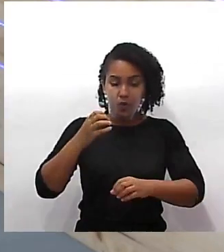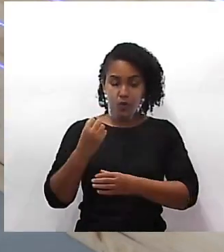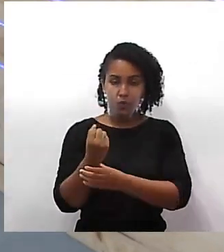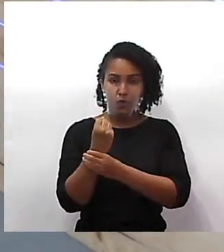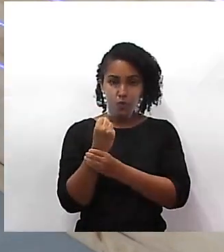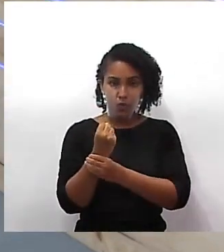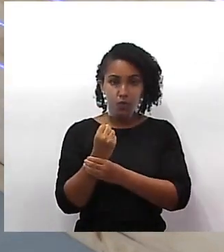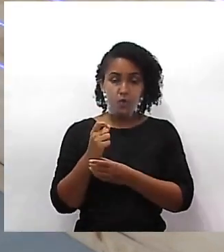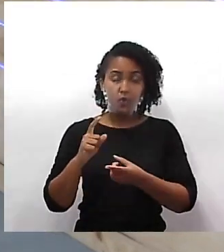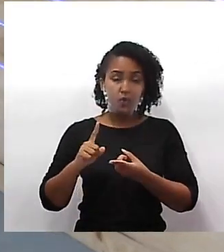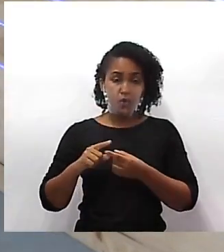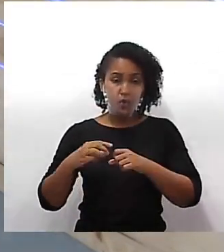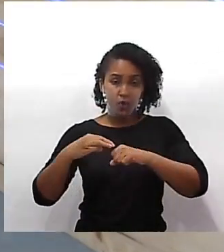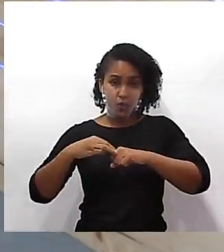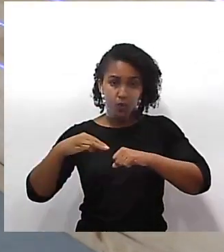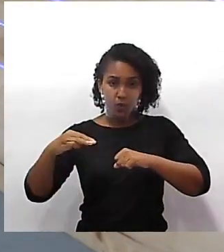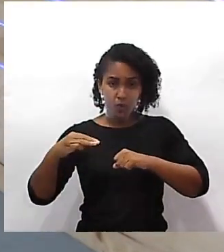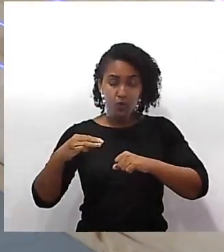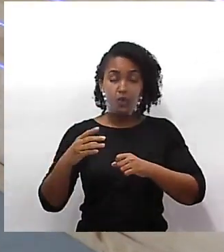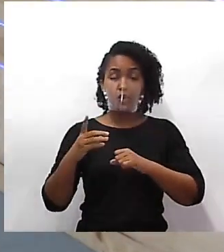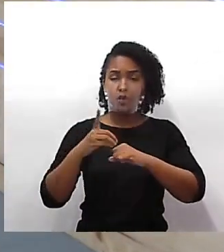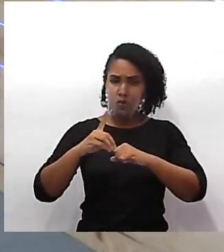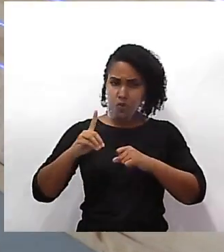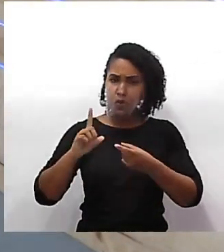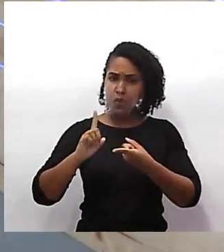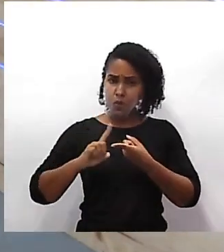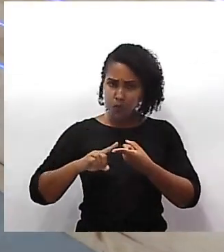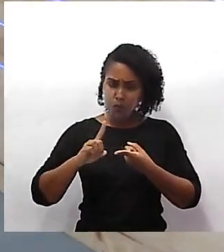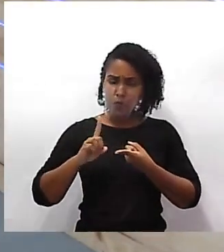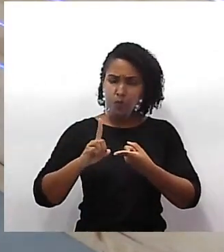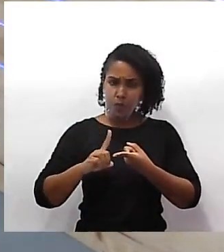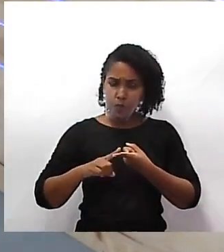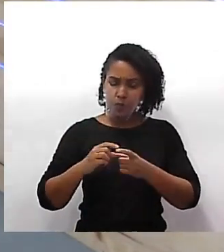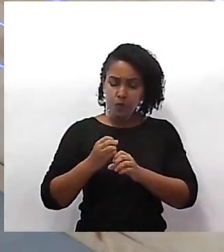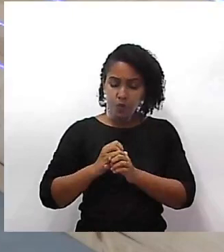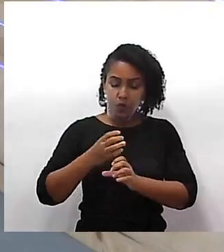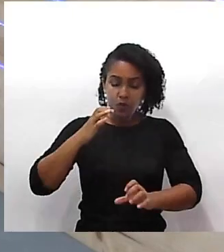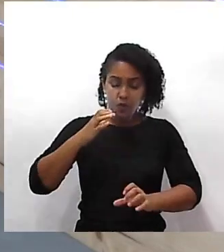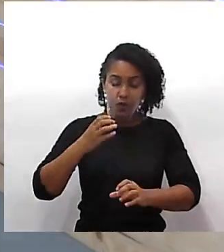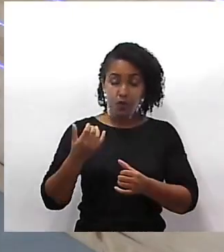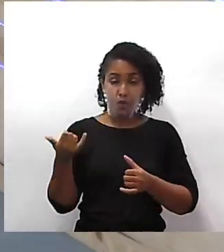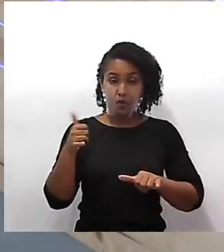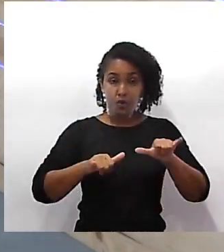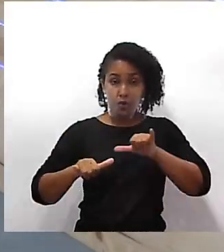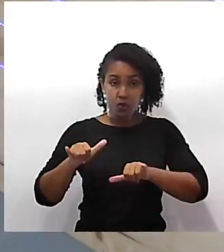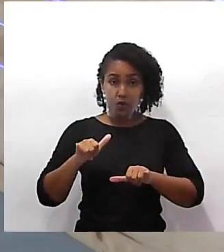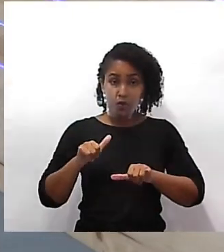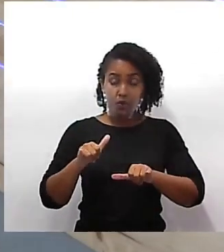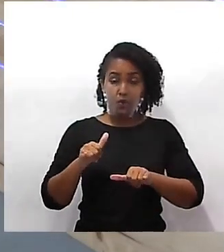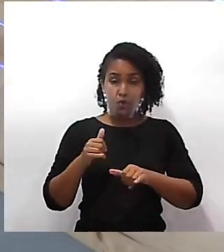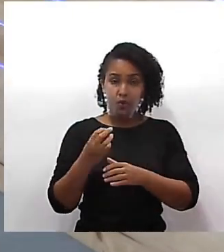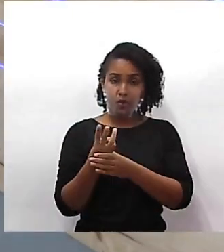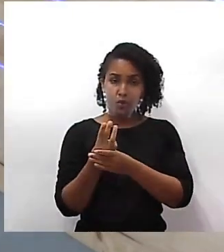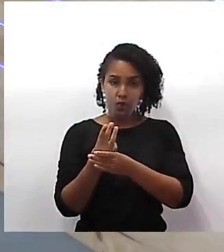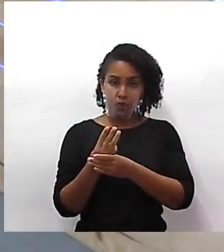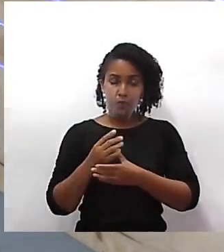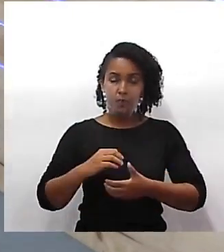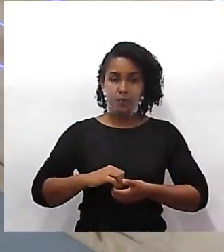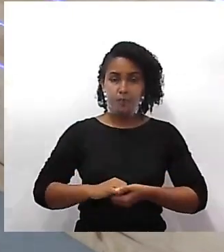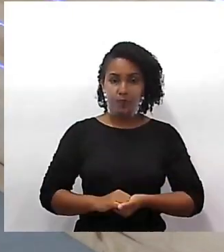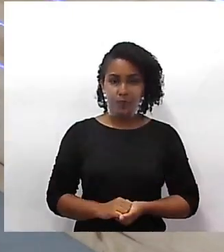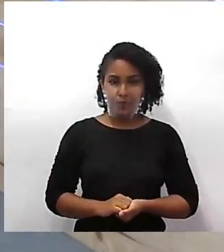Segurança, com mestrado e doutorado em Engenharia Química na Universidade Federal de Pernambuco.